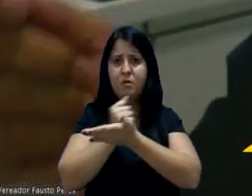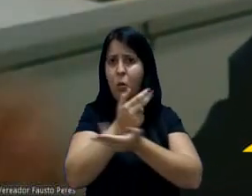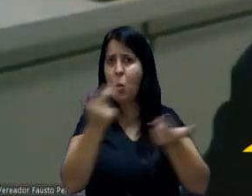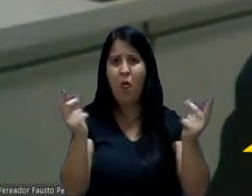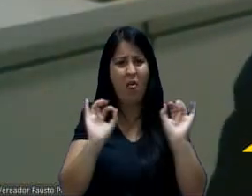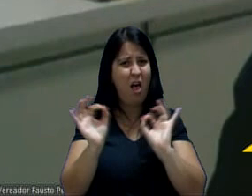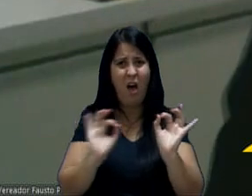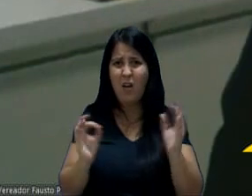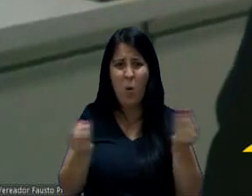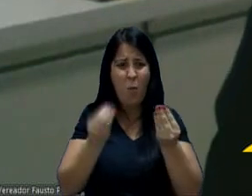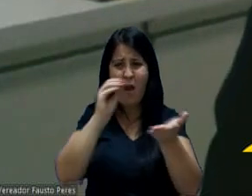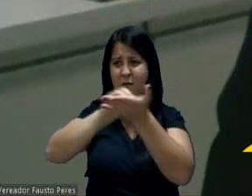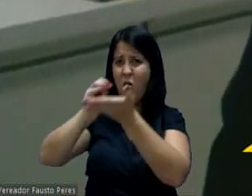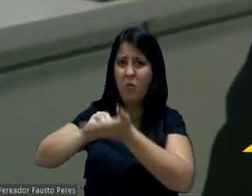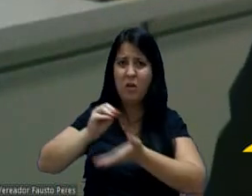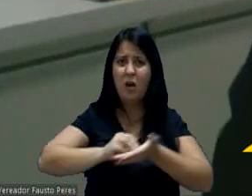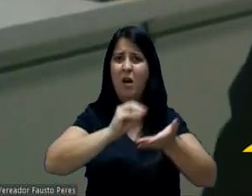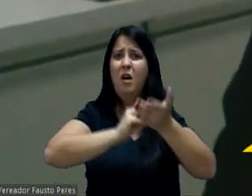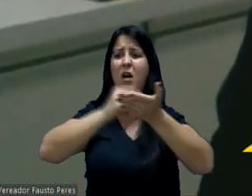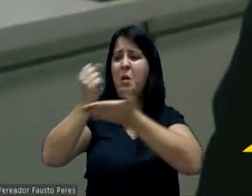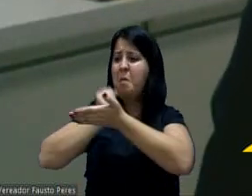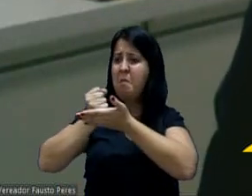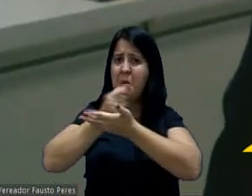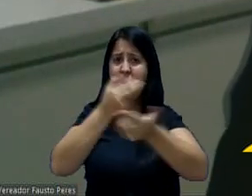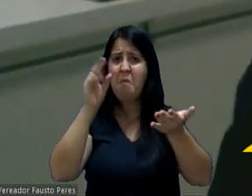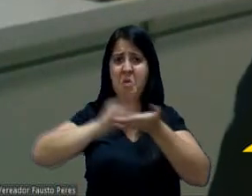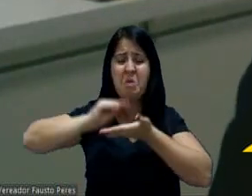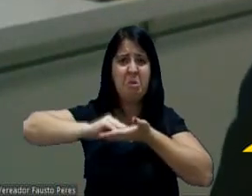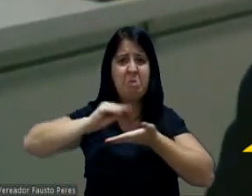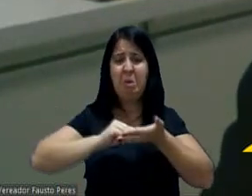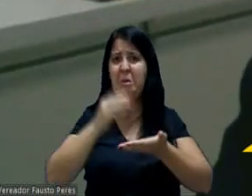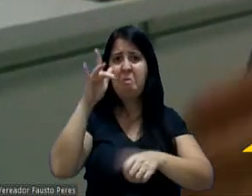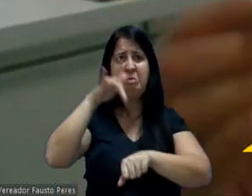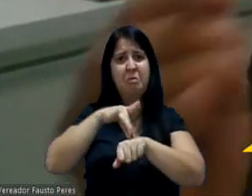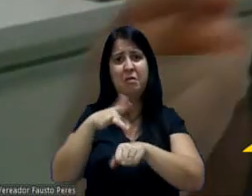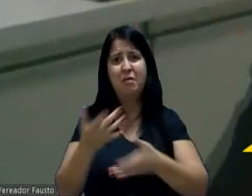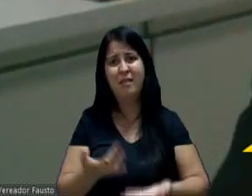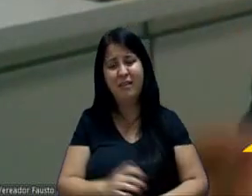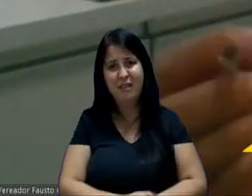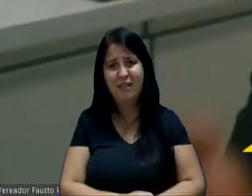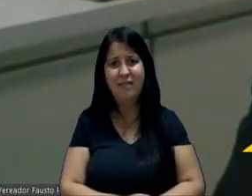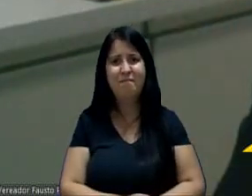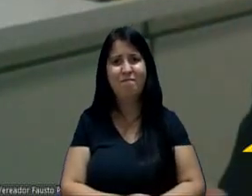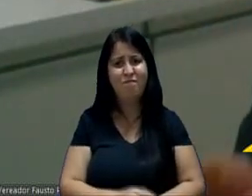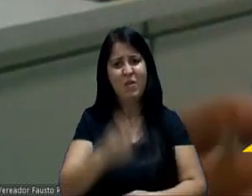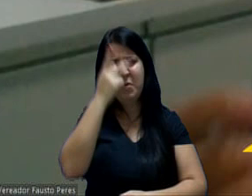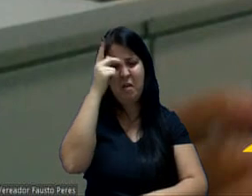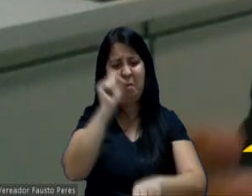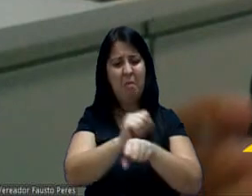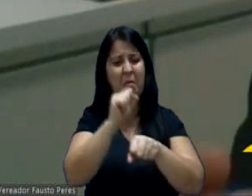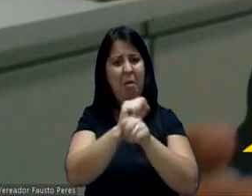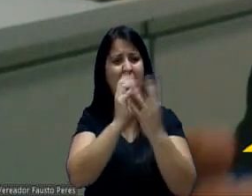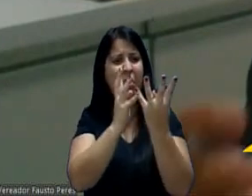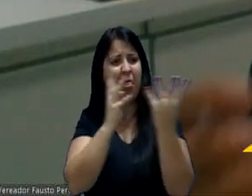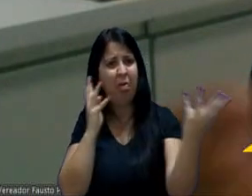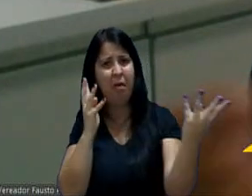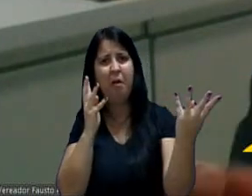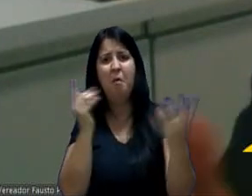saúde, nas UBS, está faltando medicamento nesse momento. Pessoas que estão na fila aí para receber a